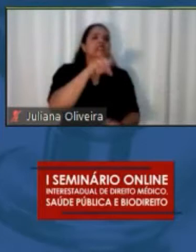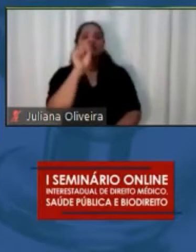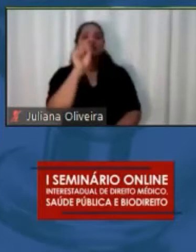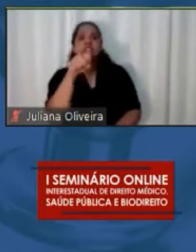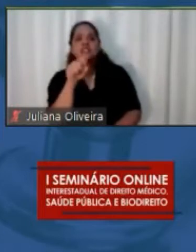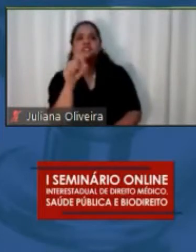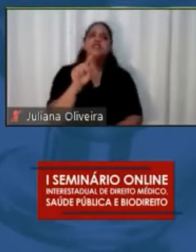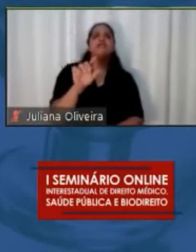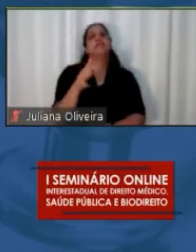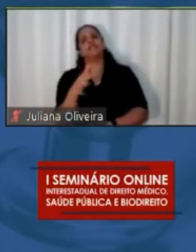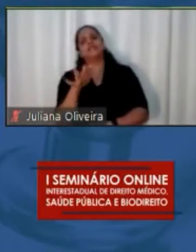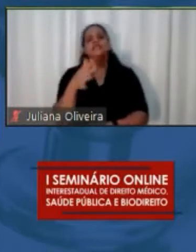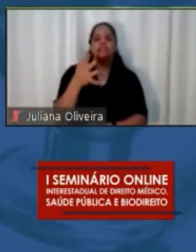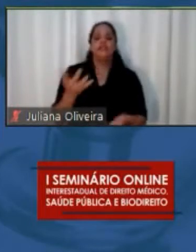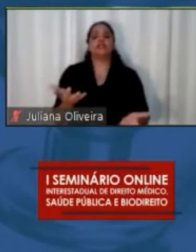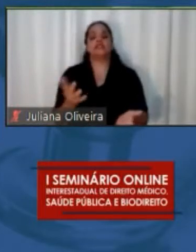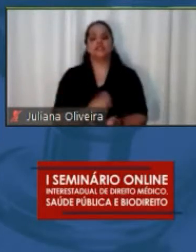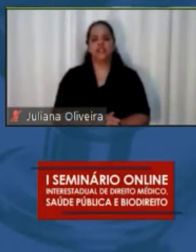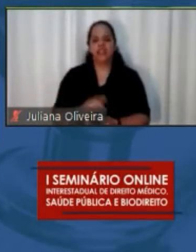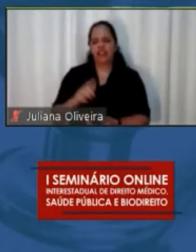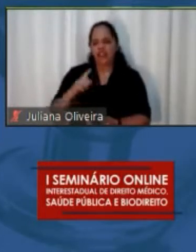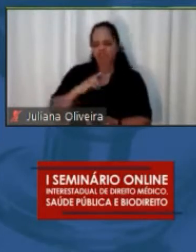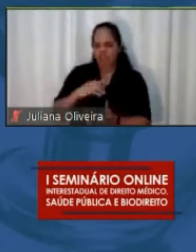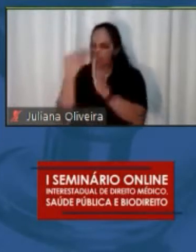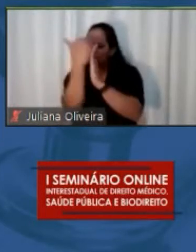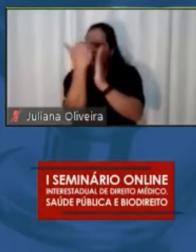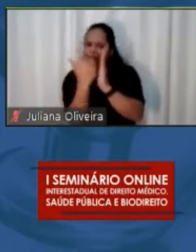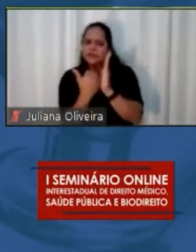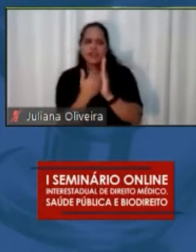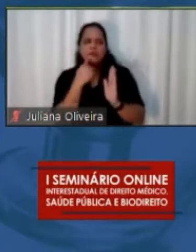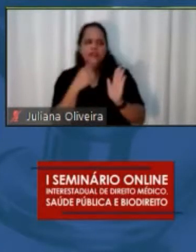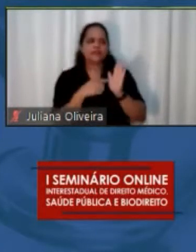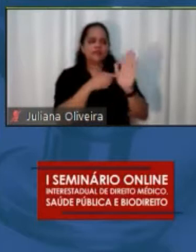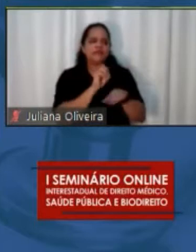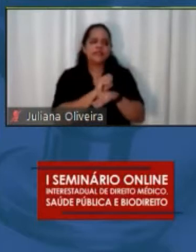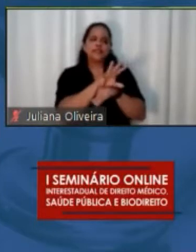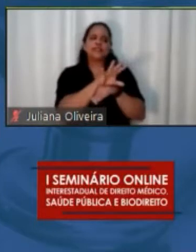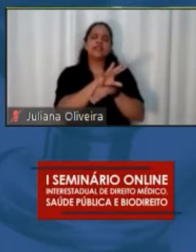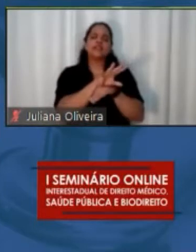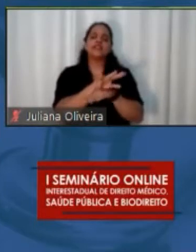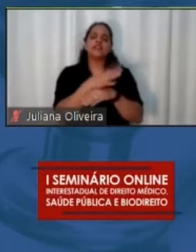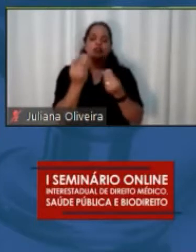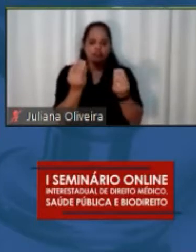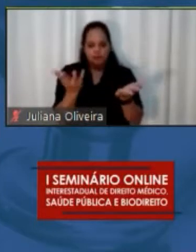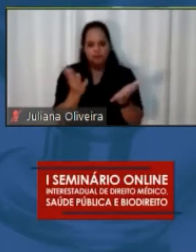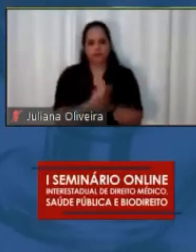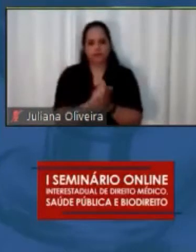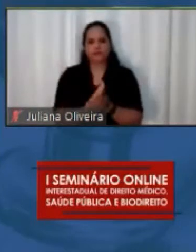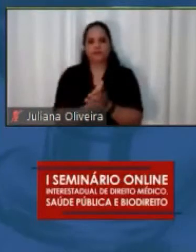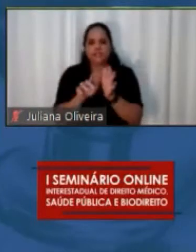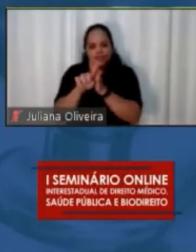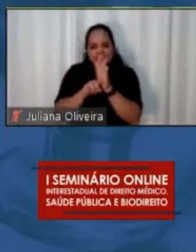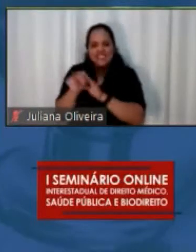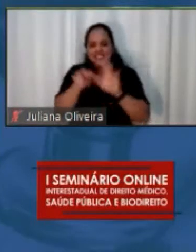tenho critérios rígidos para indicar uma transfusão? Uma análise retrospectiva de prontuários